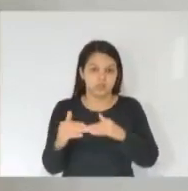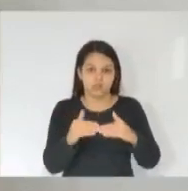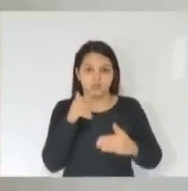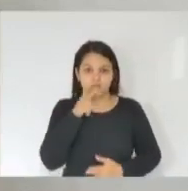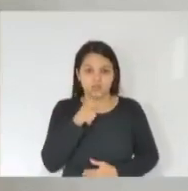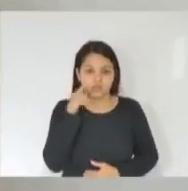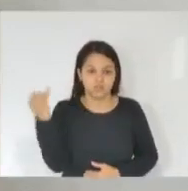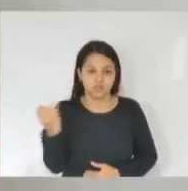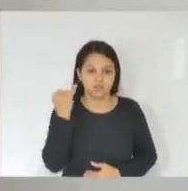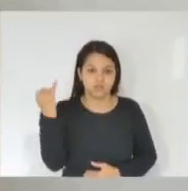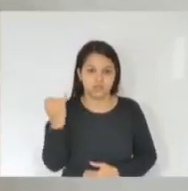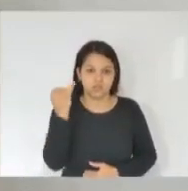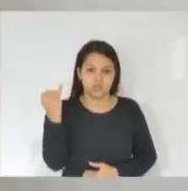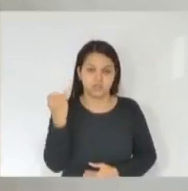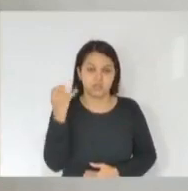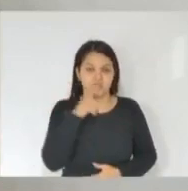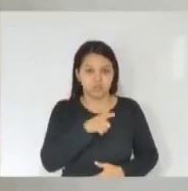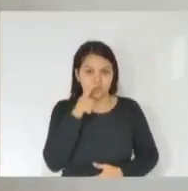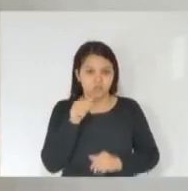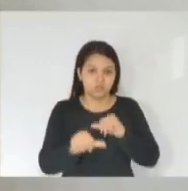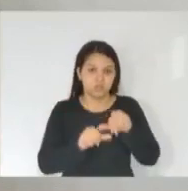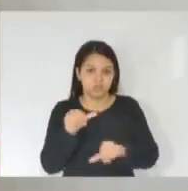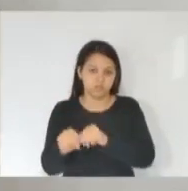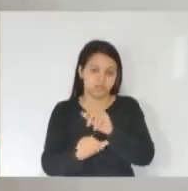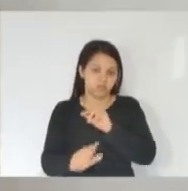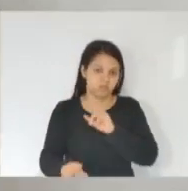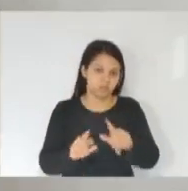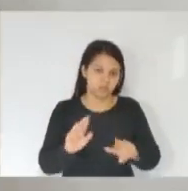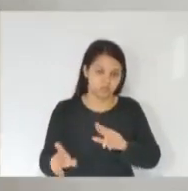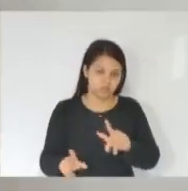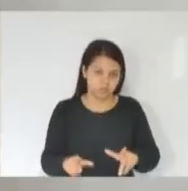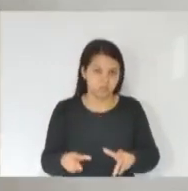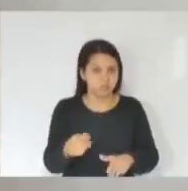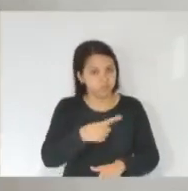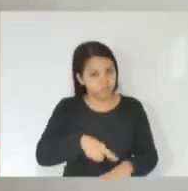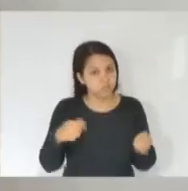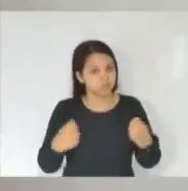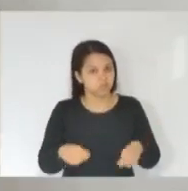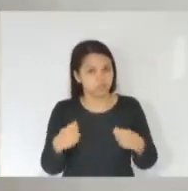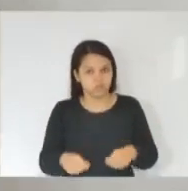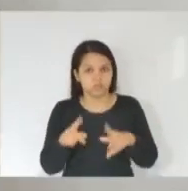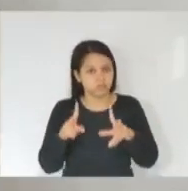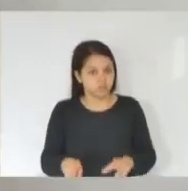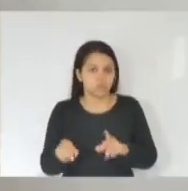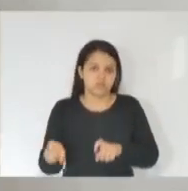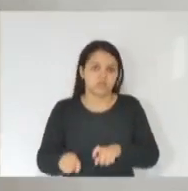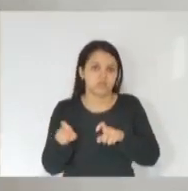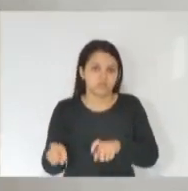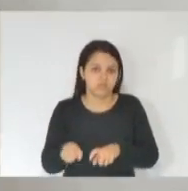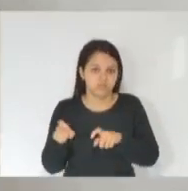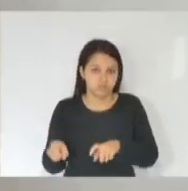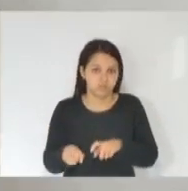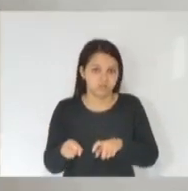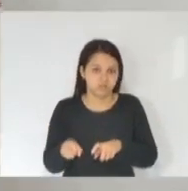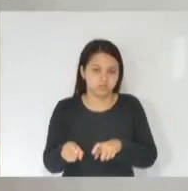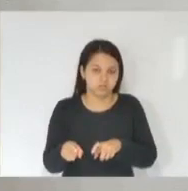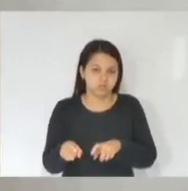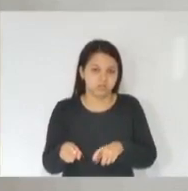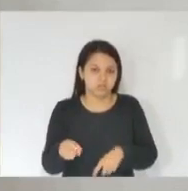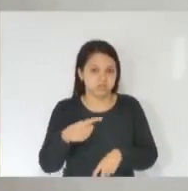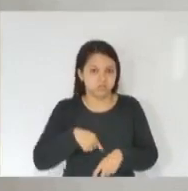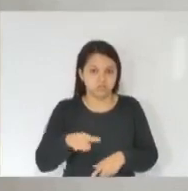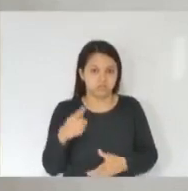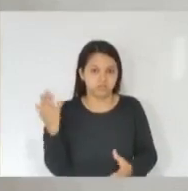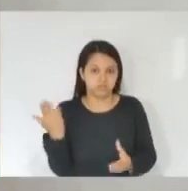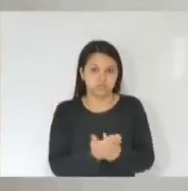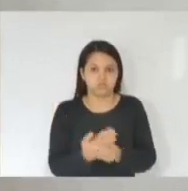se conseguiu consertar muitas coisas. E é isso que nós temos que fazer com a agricultura. Não é uma ação contra o